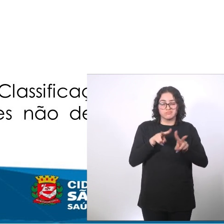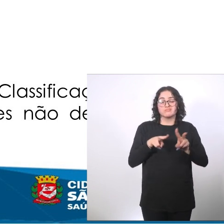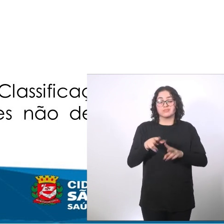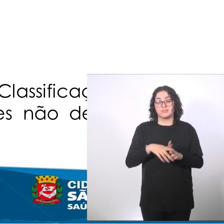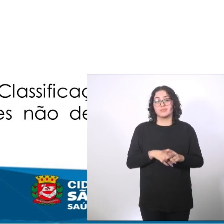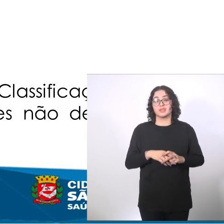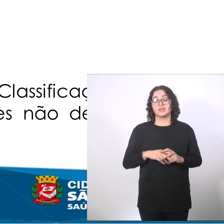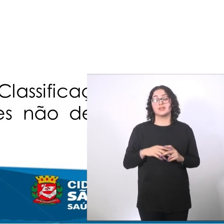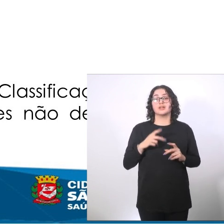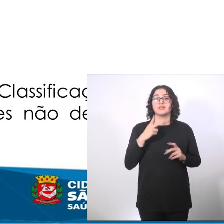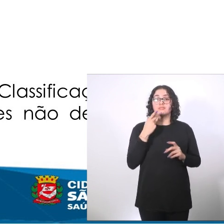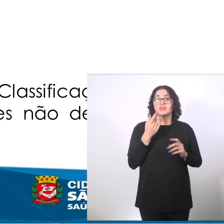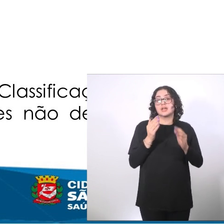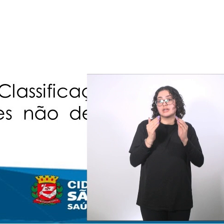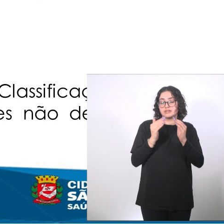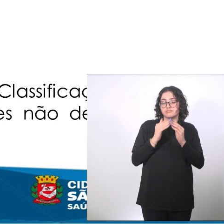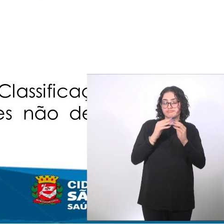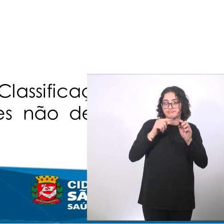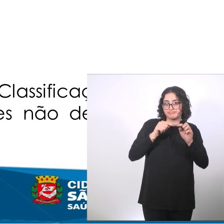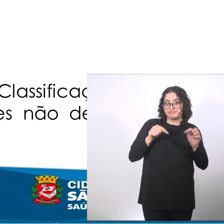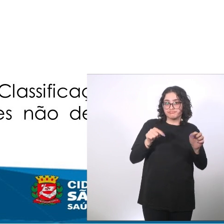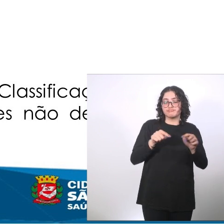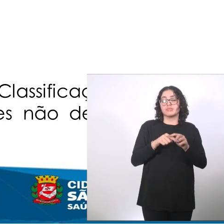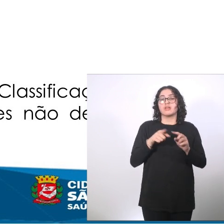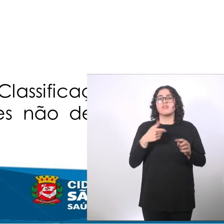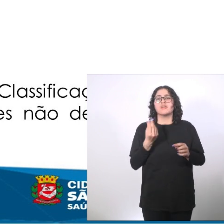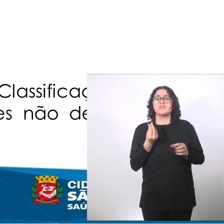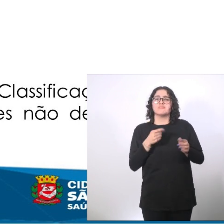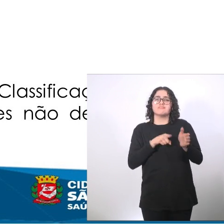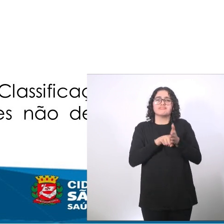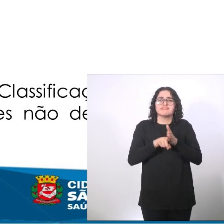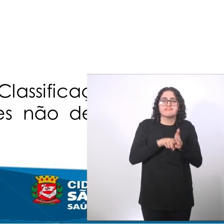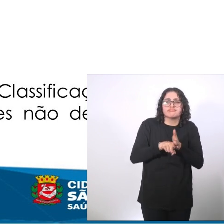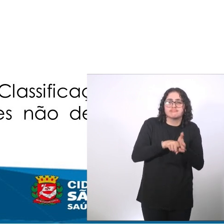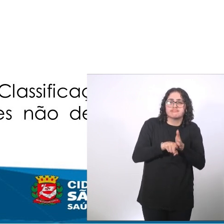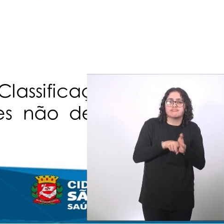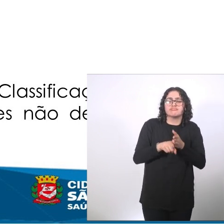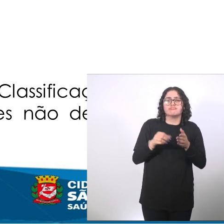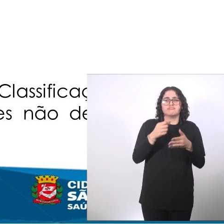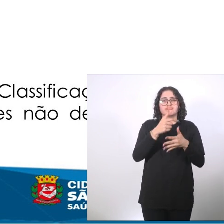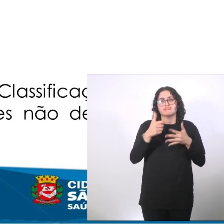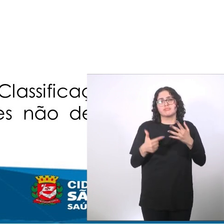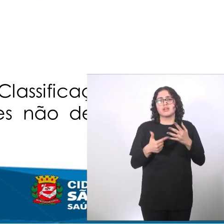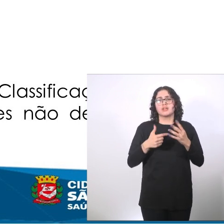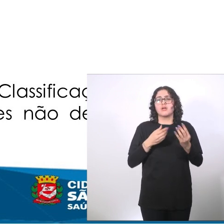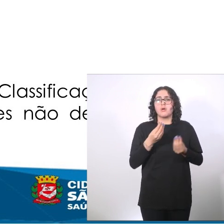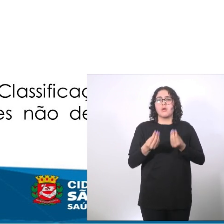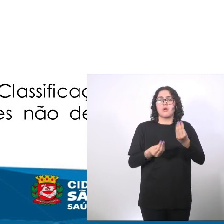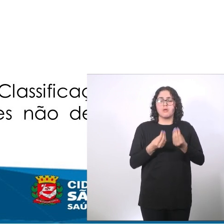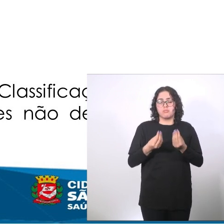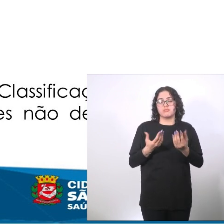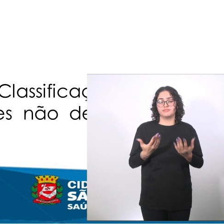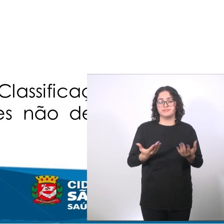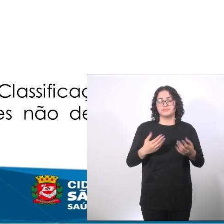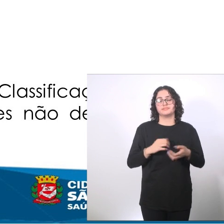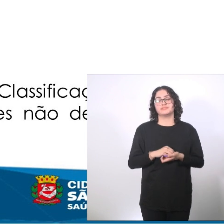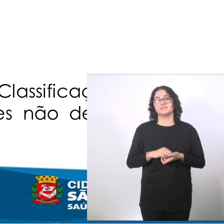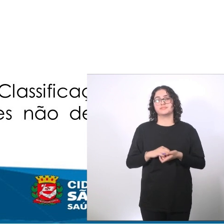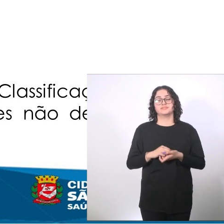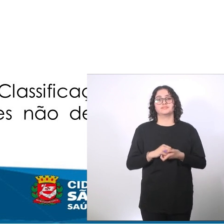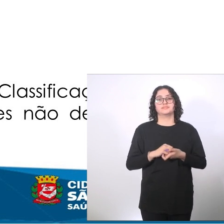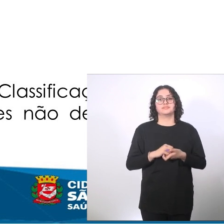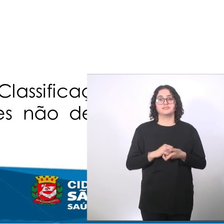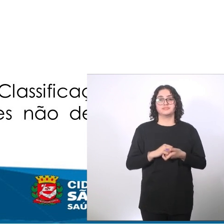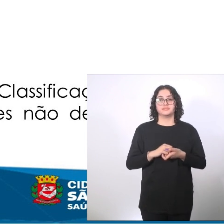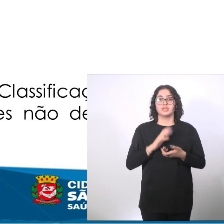de residência desse caso. E ela vai questionar esse caso como ele gostaria de ser acessado.